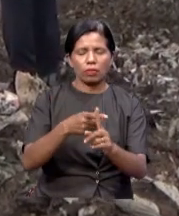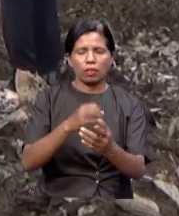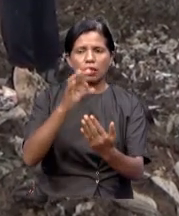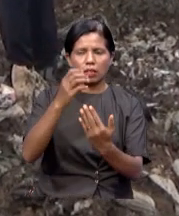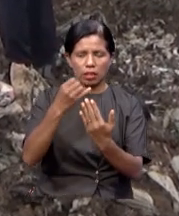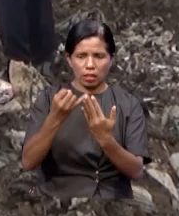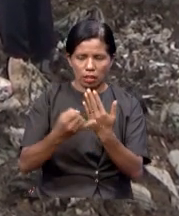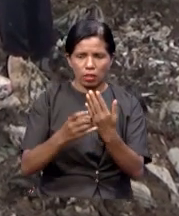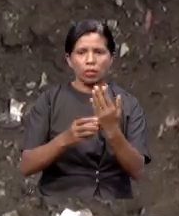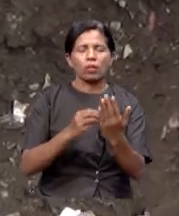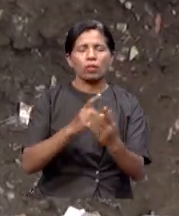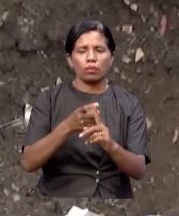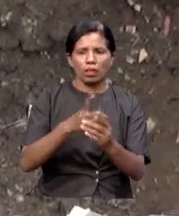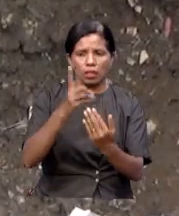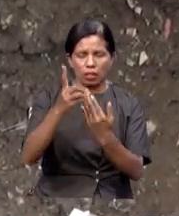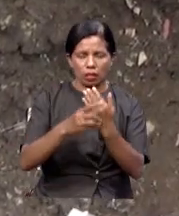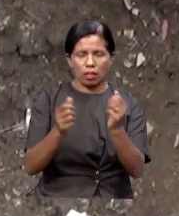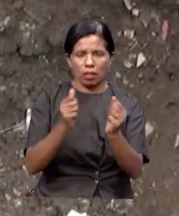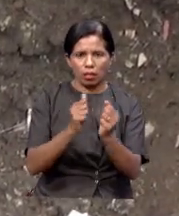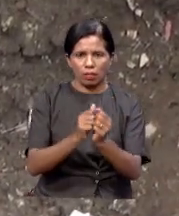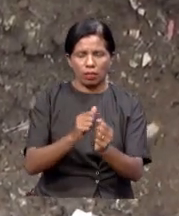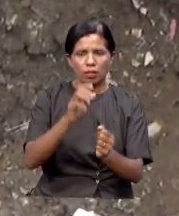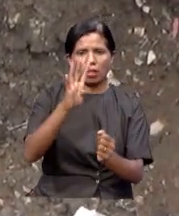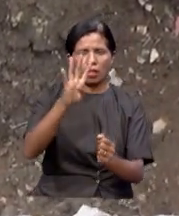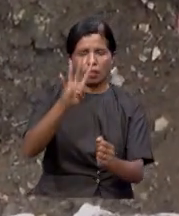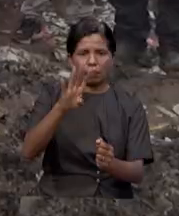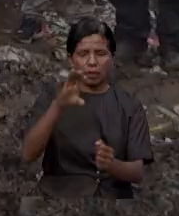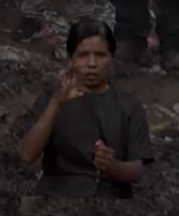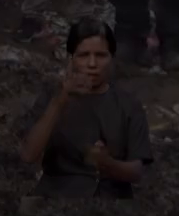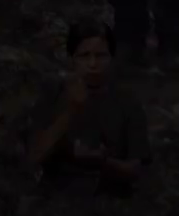dezembro ne há mutu kring atus lima resin. Abraão Amaral, Jemen.